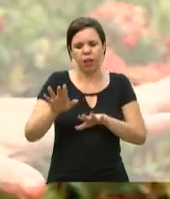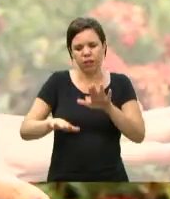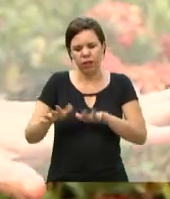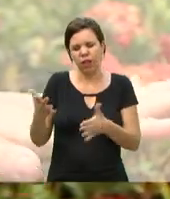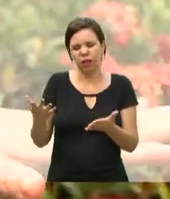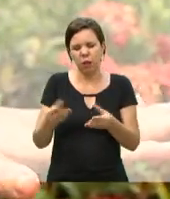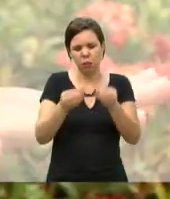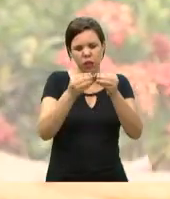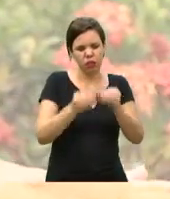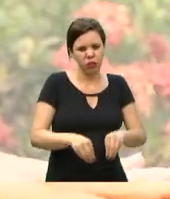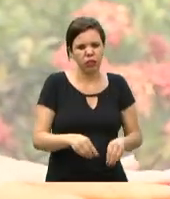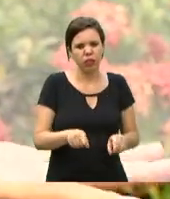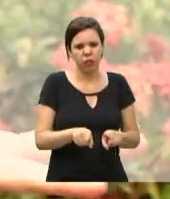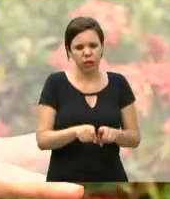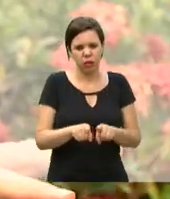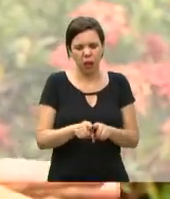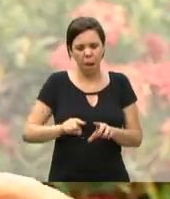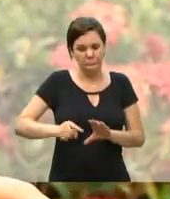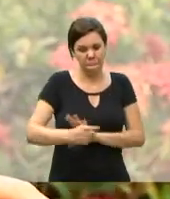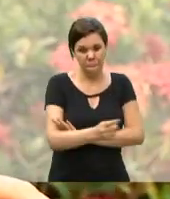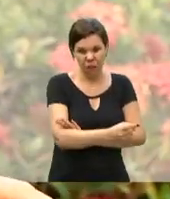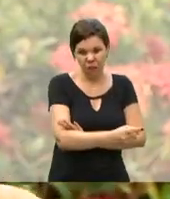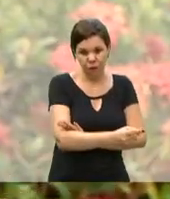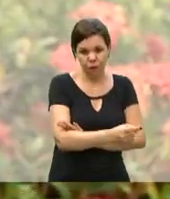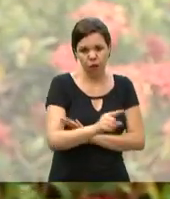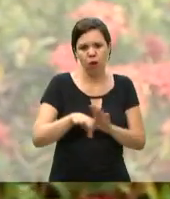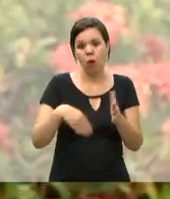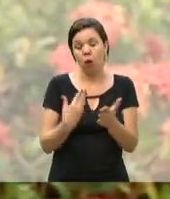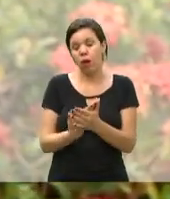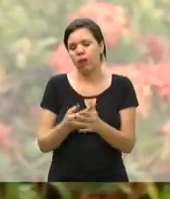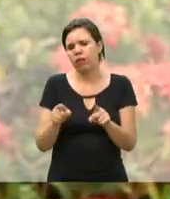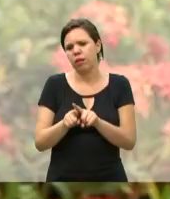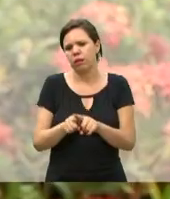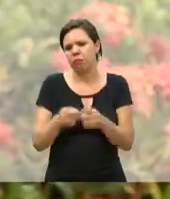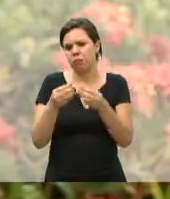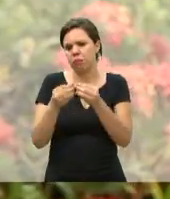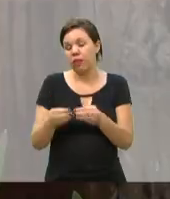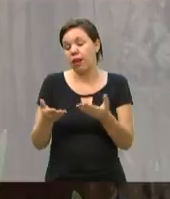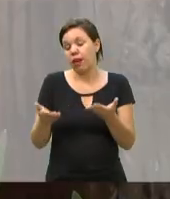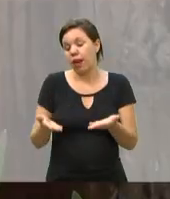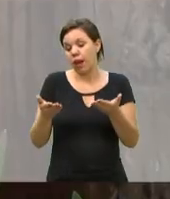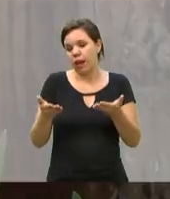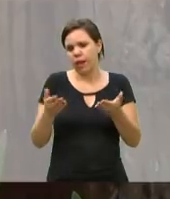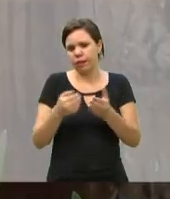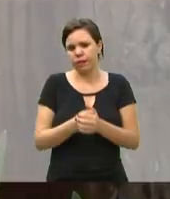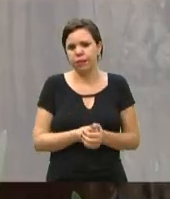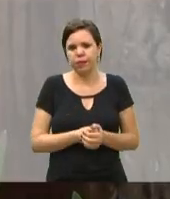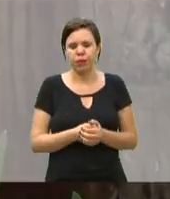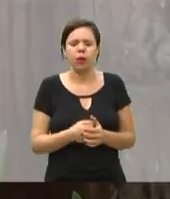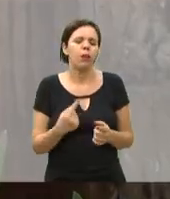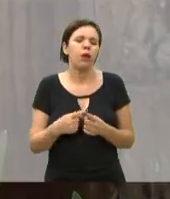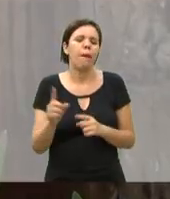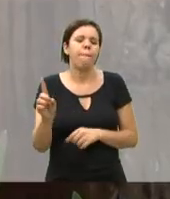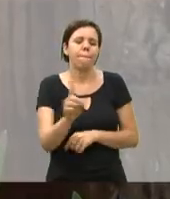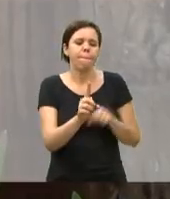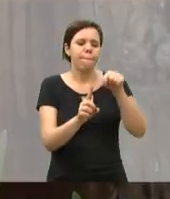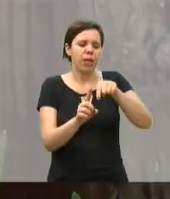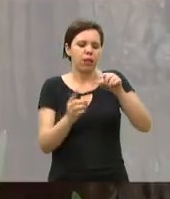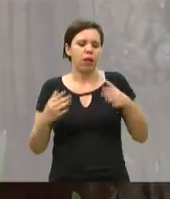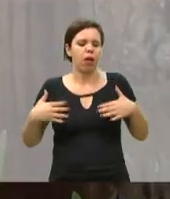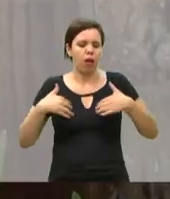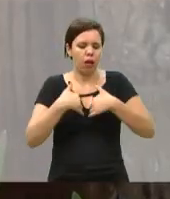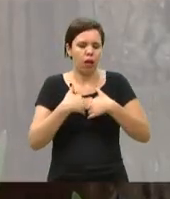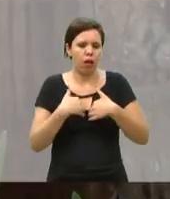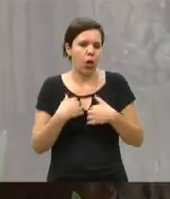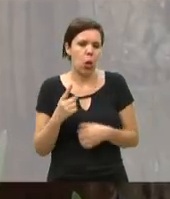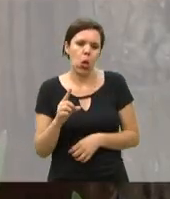nível severo até um comprometimento mais leve. Porque o paciente com a síndrome não é,